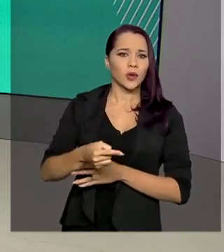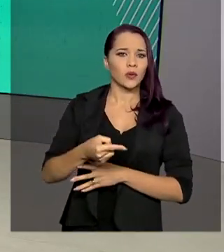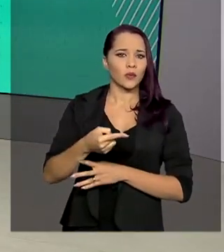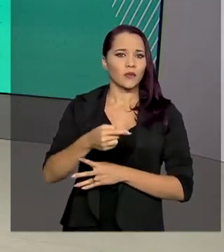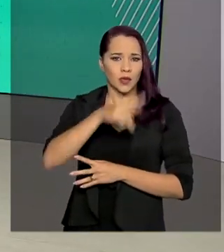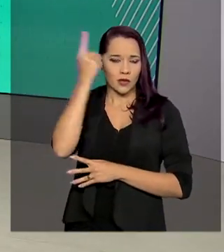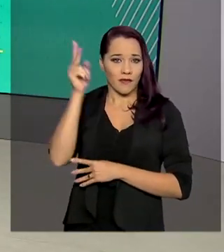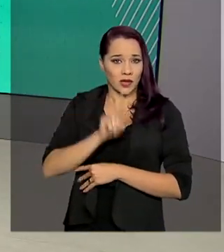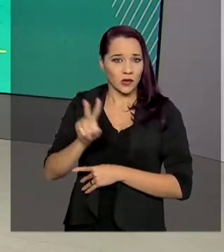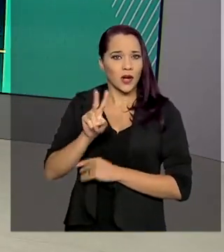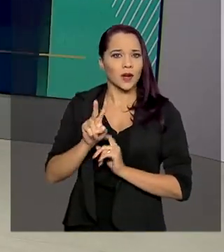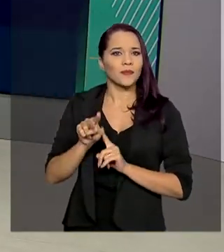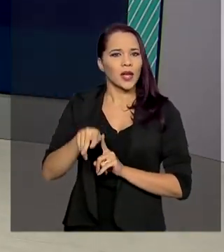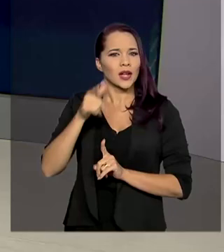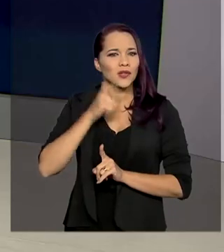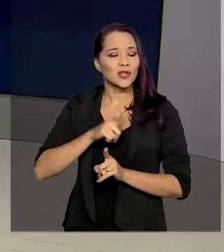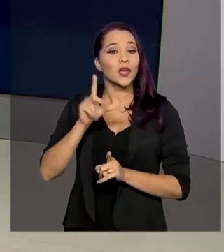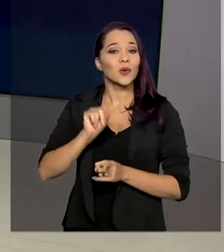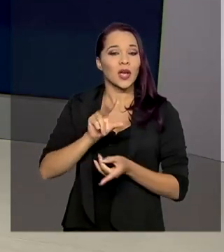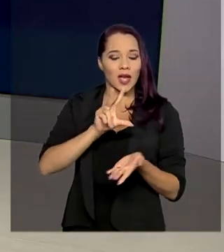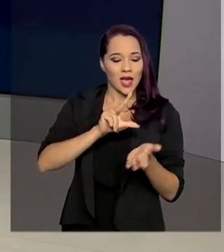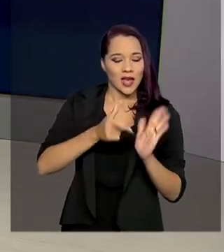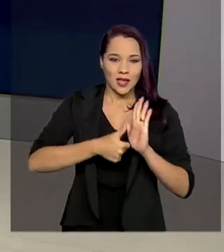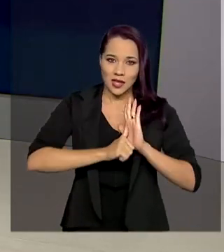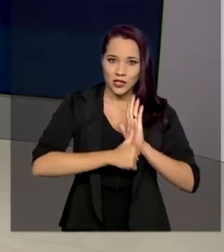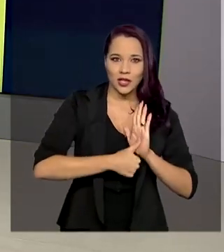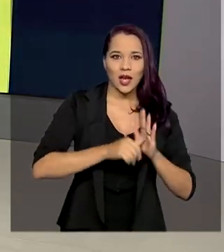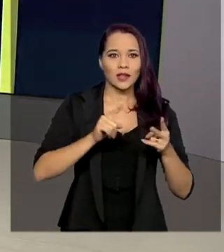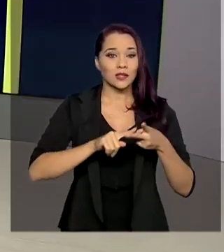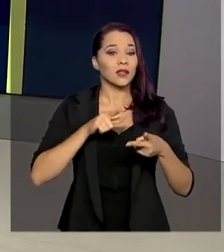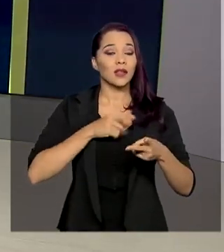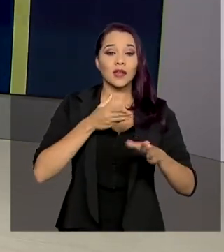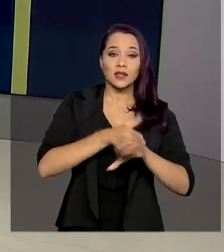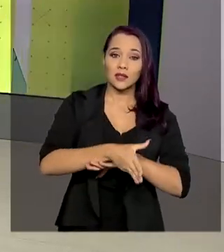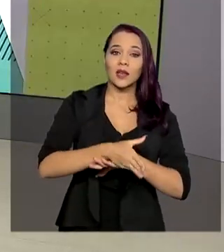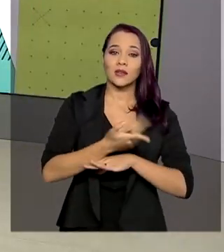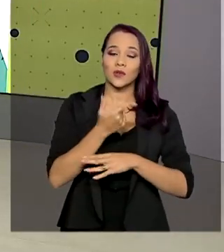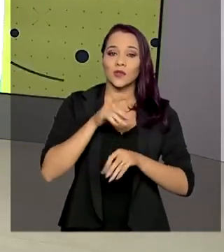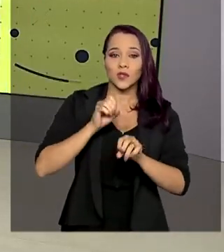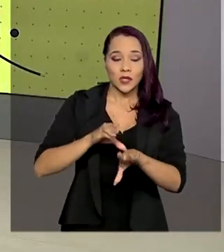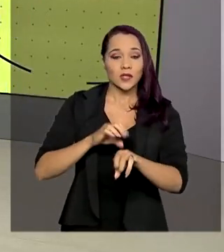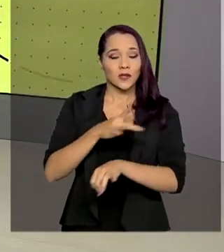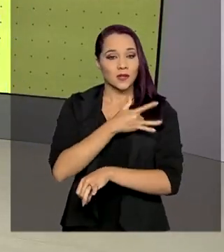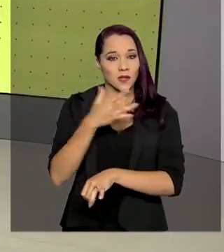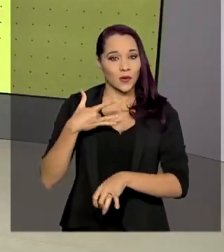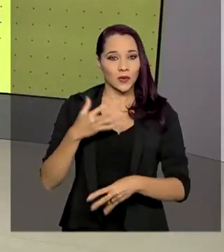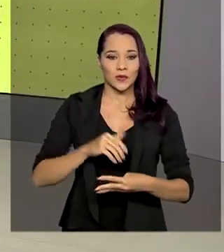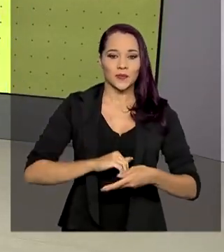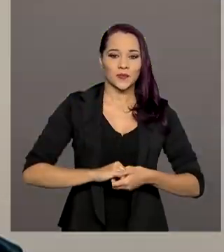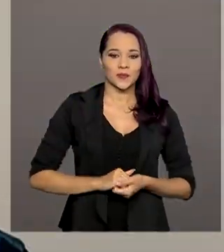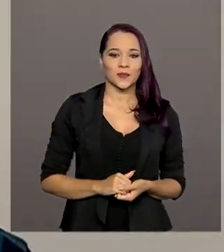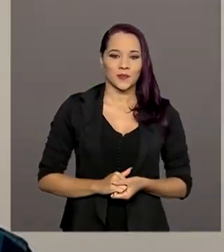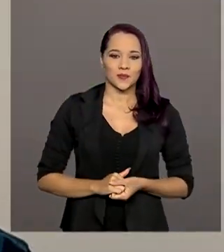Com o reconhecimento, eles recebem carteira de identidade e têm acesso aos serviços de educação e saúde.